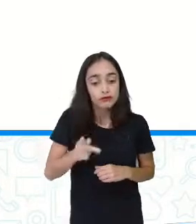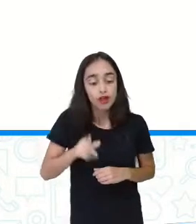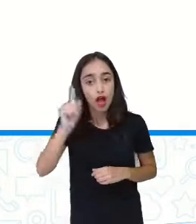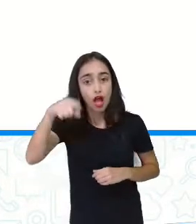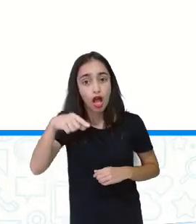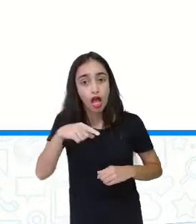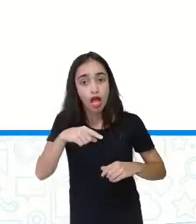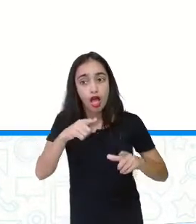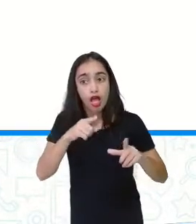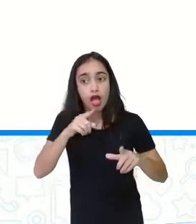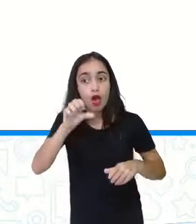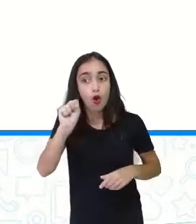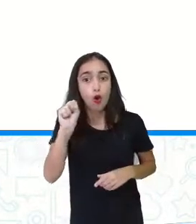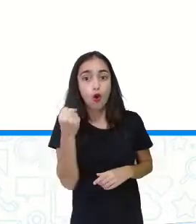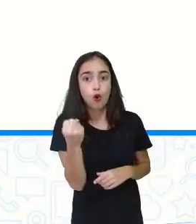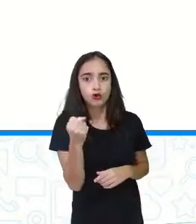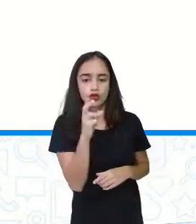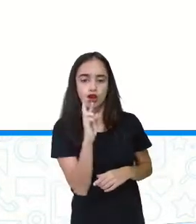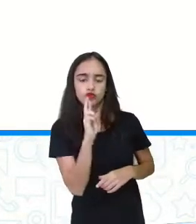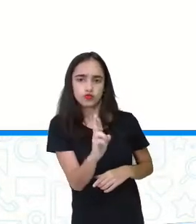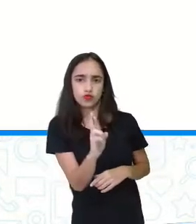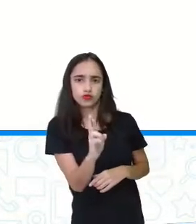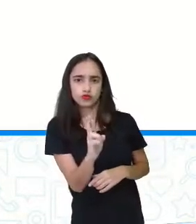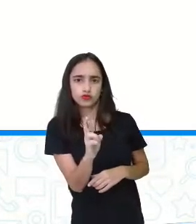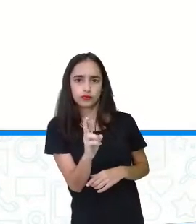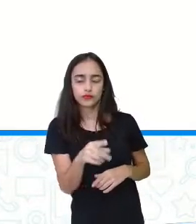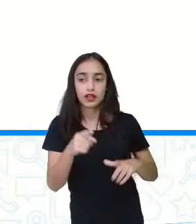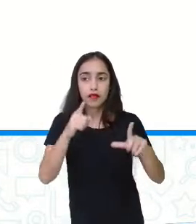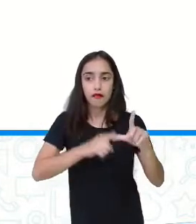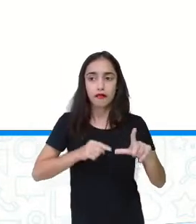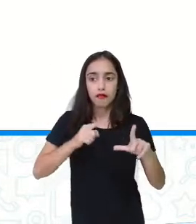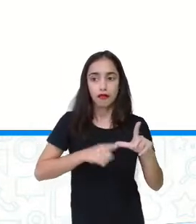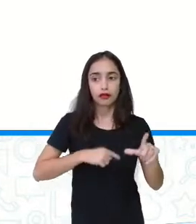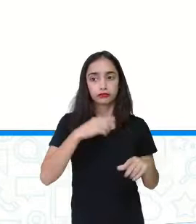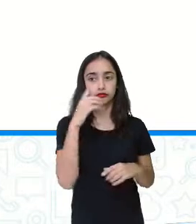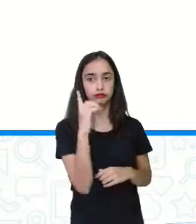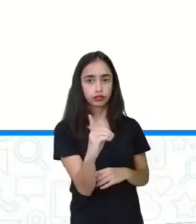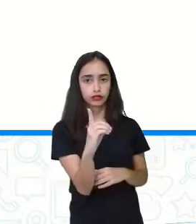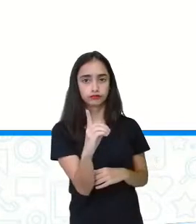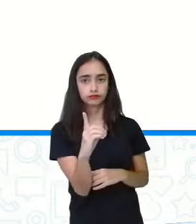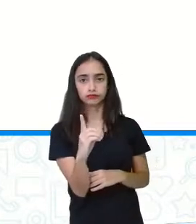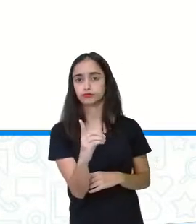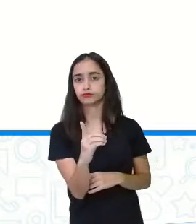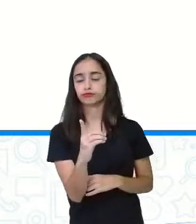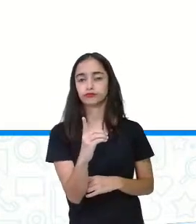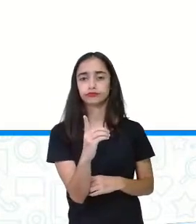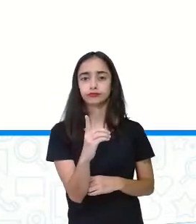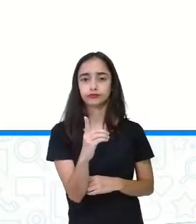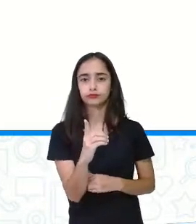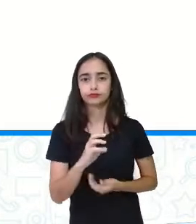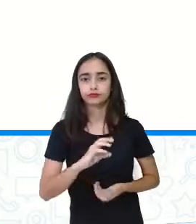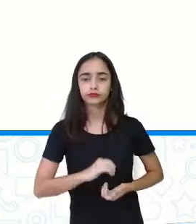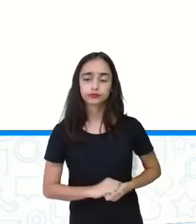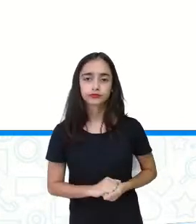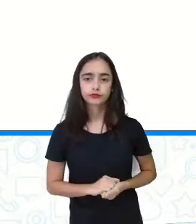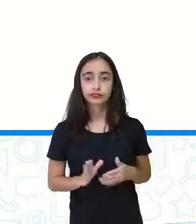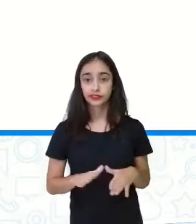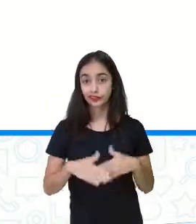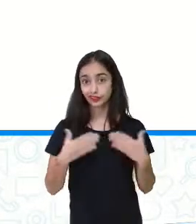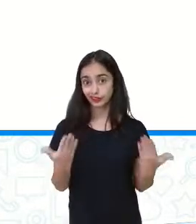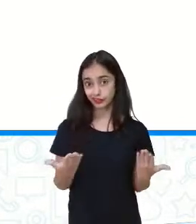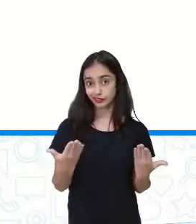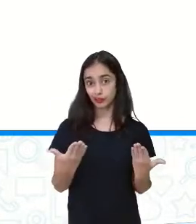ver as alternativas ali ó a b c ou D Qual é a que 18 alternativa d então